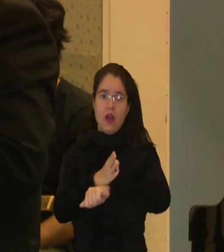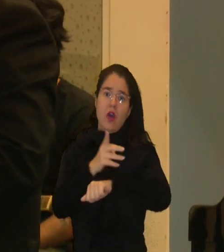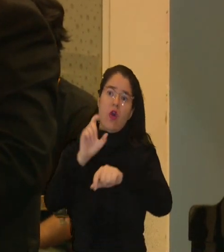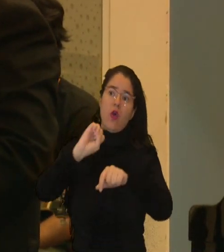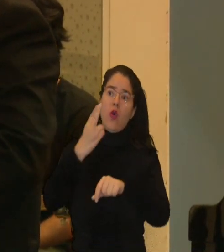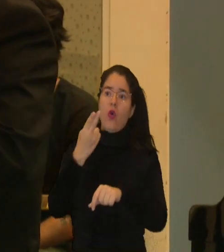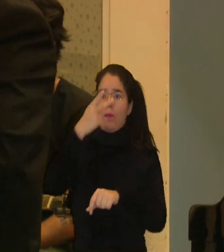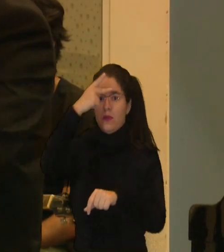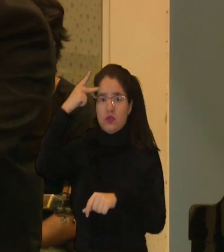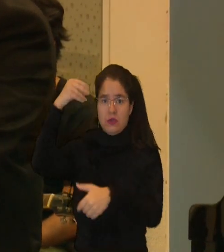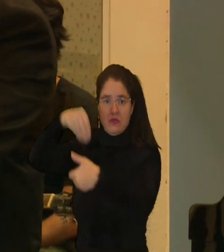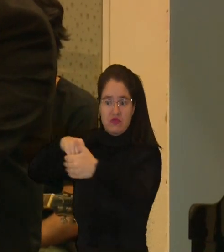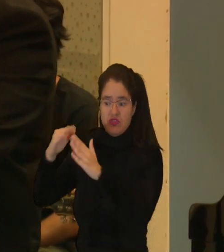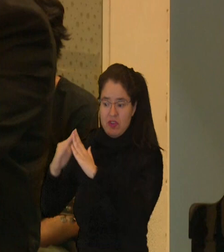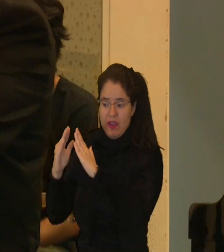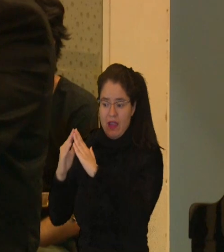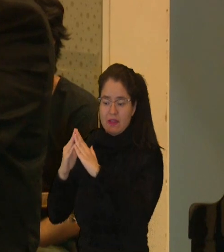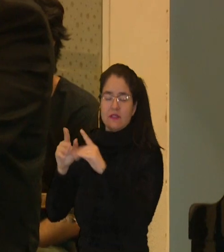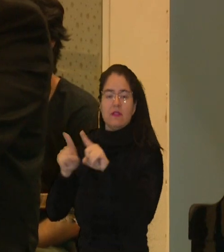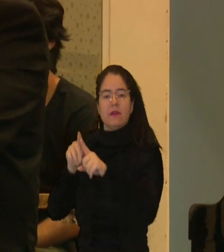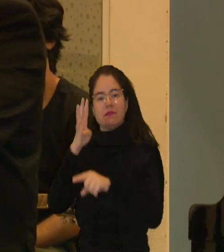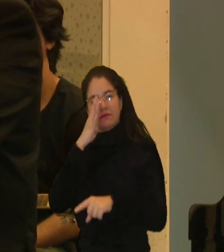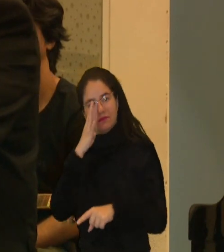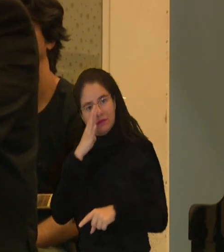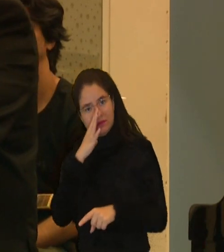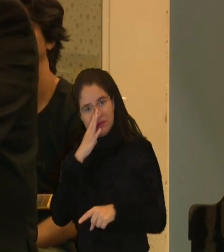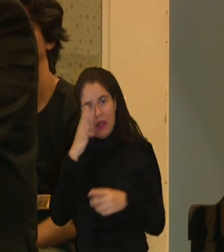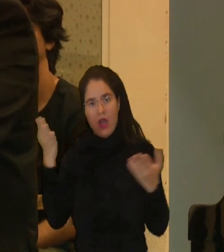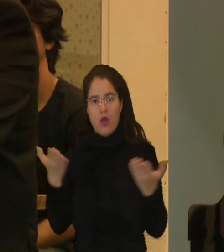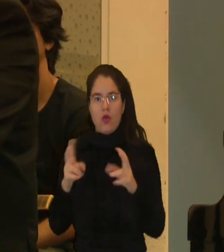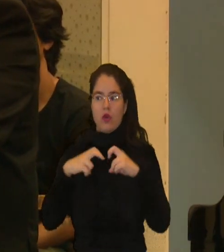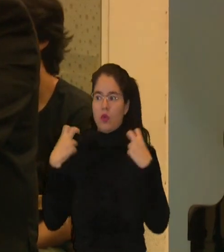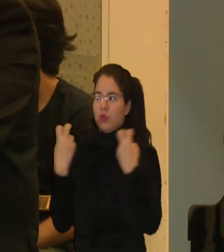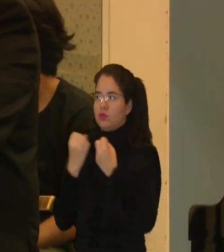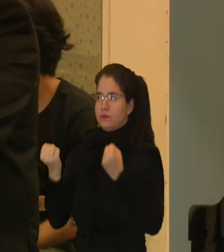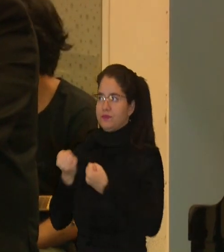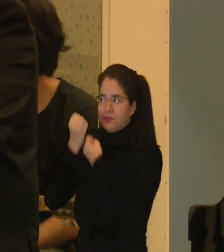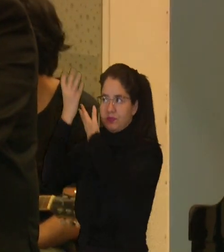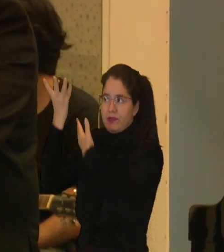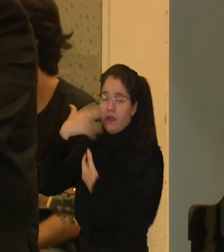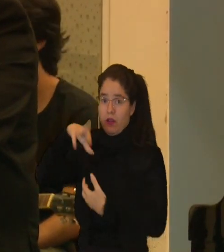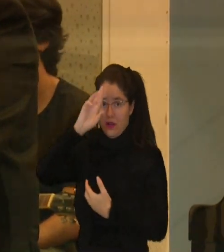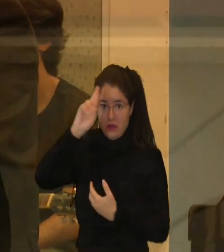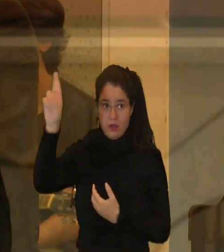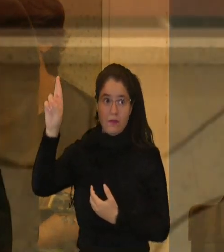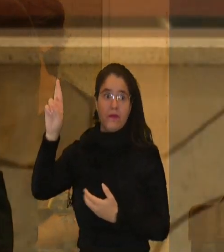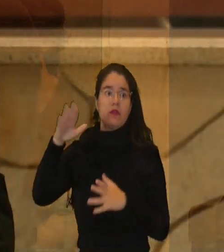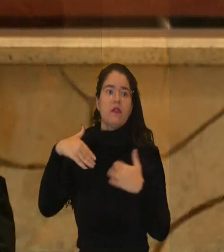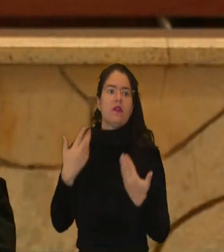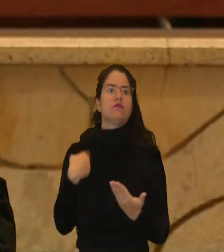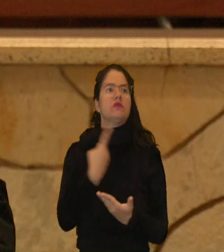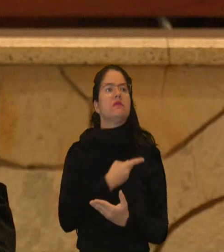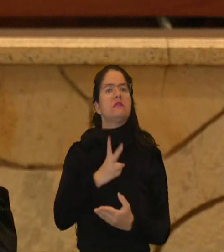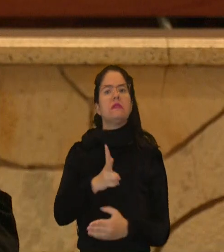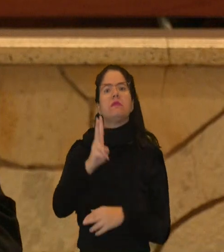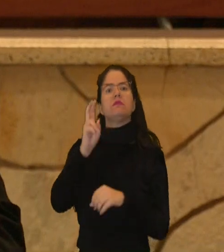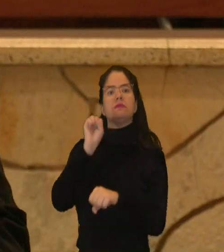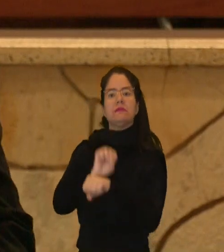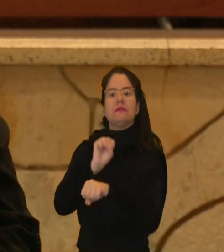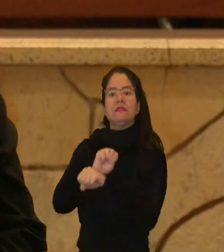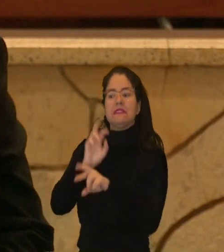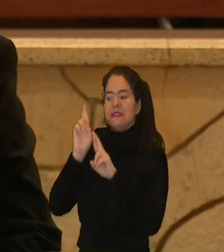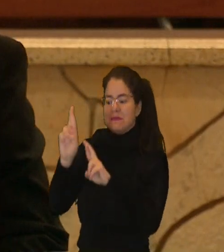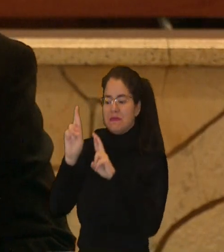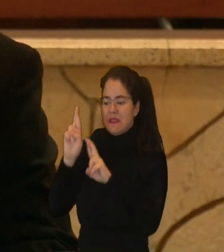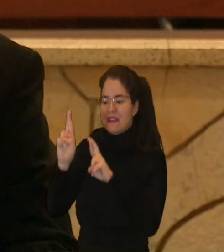casa também, iniciando este culto que ora vamos prestar ao Senhor. Sempre a nossa expectativa, quando nos dirigimos